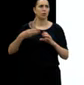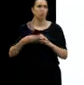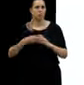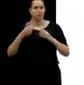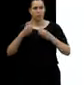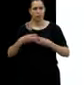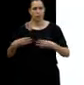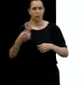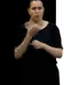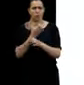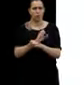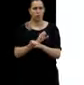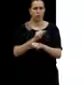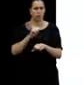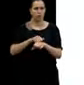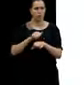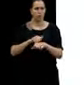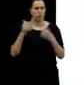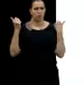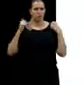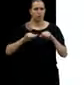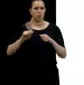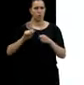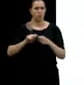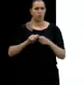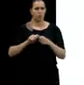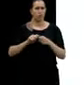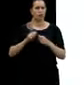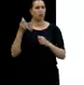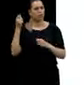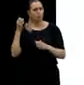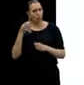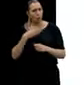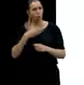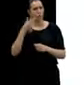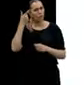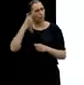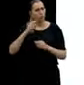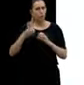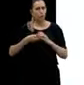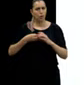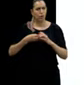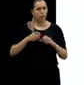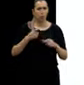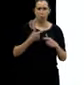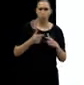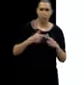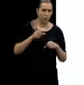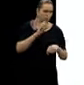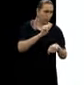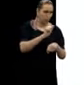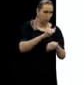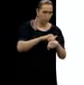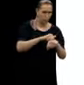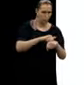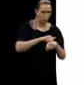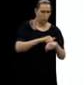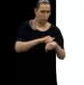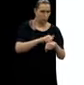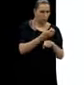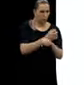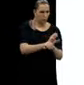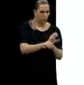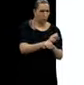do tecido ósseo, capazes, então, de fazer regeneração óssea. Então, a partir de uma lesão no osso, eu consigo tratar